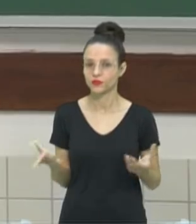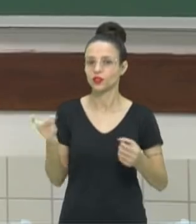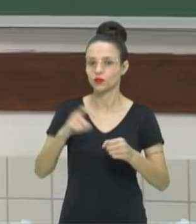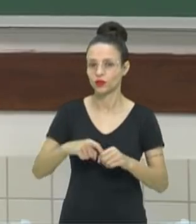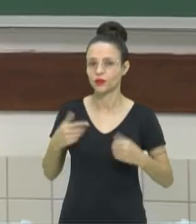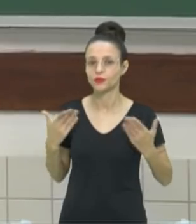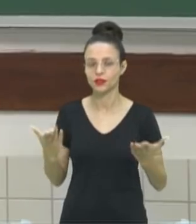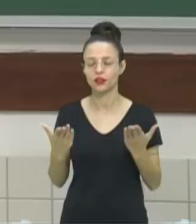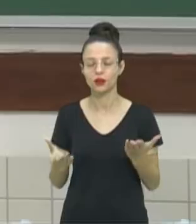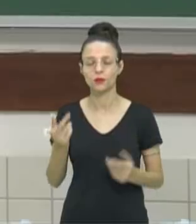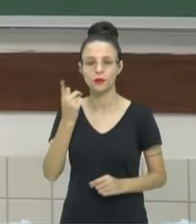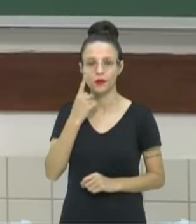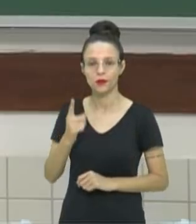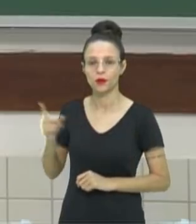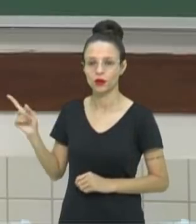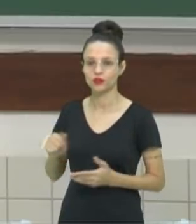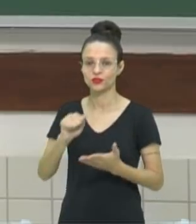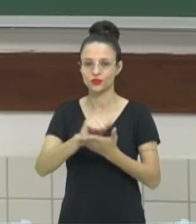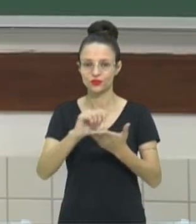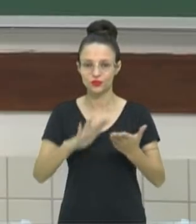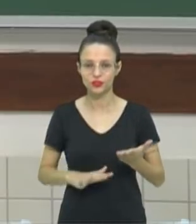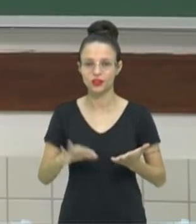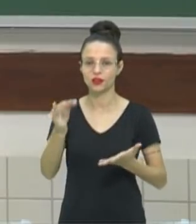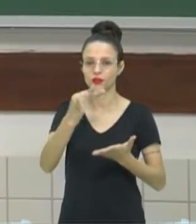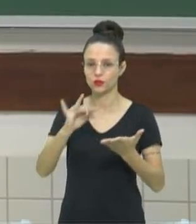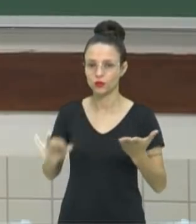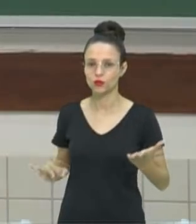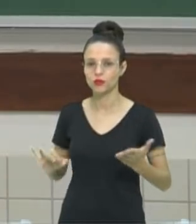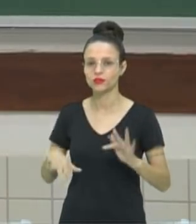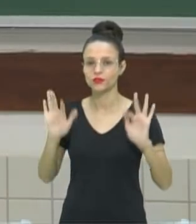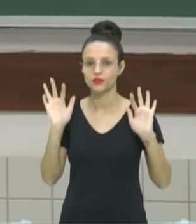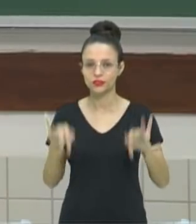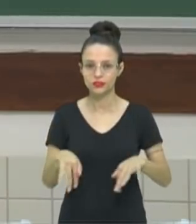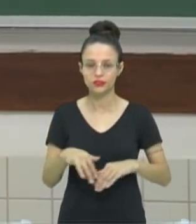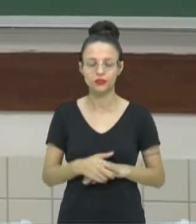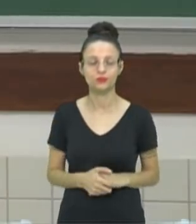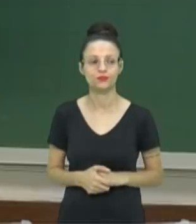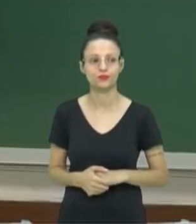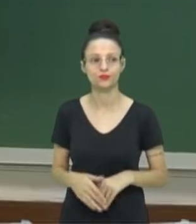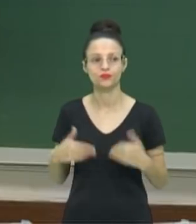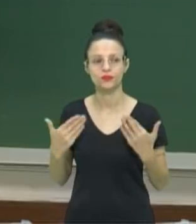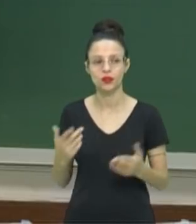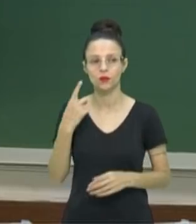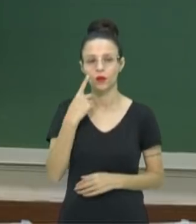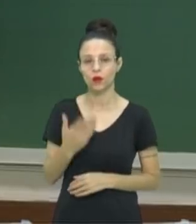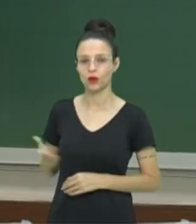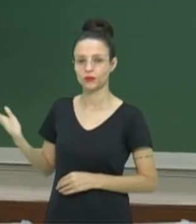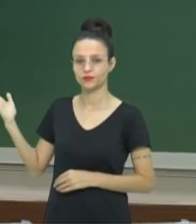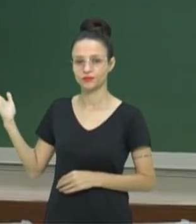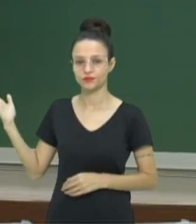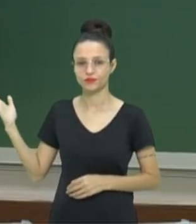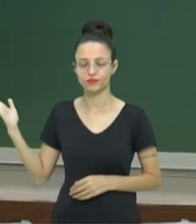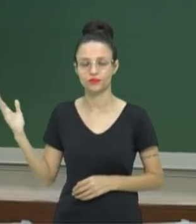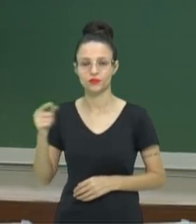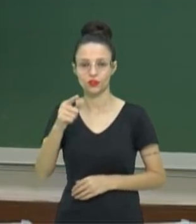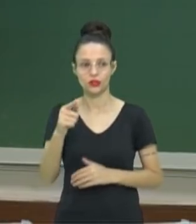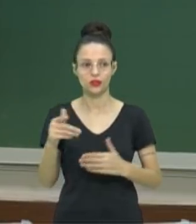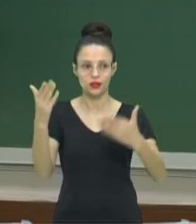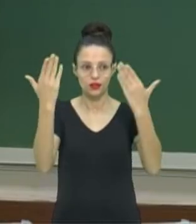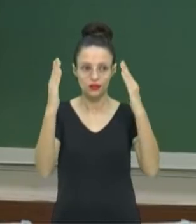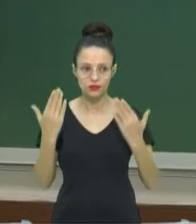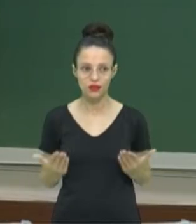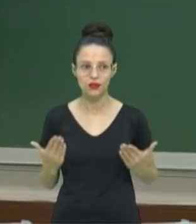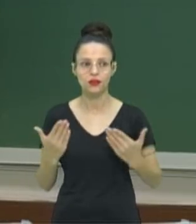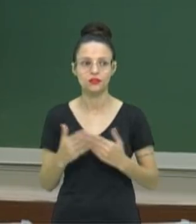Voltamos então ali com a atividade, a correção dela e a finalização. Então ali eu deixei os gráficos para que vocês